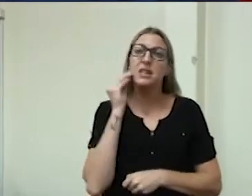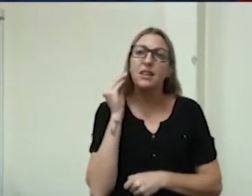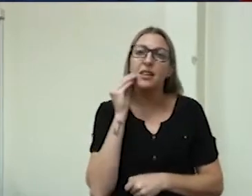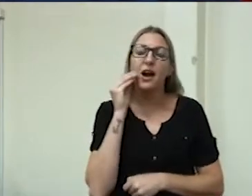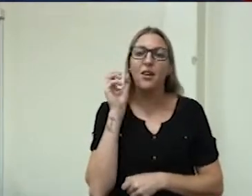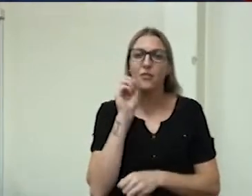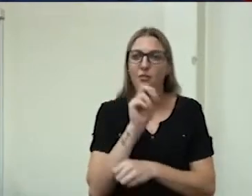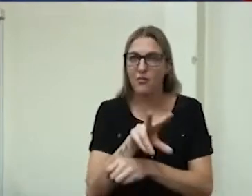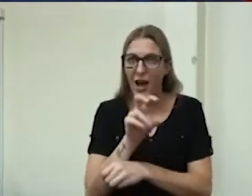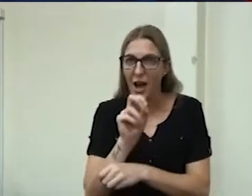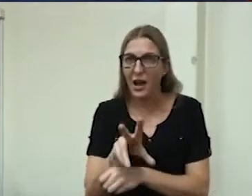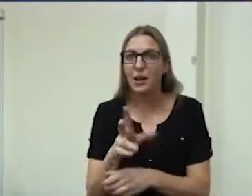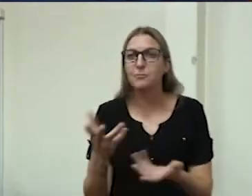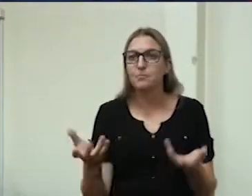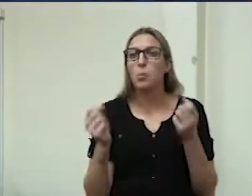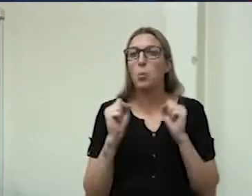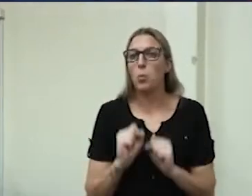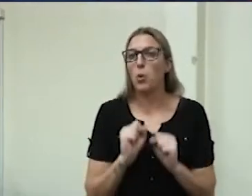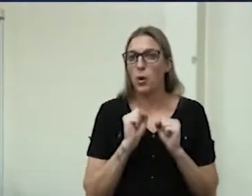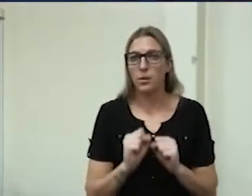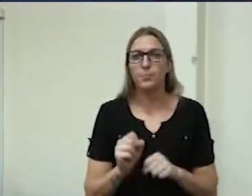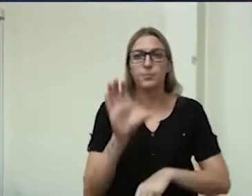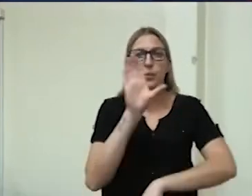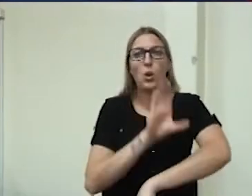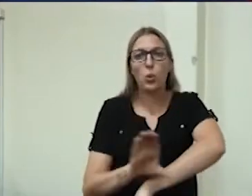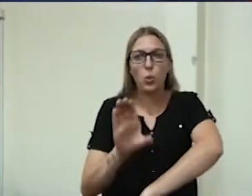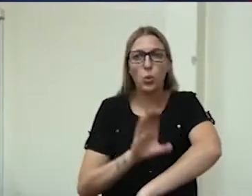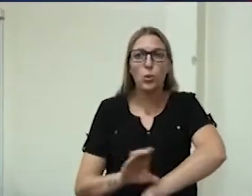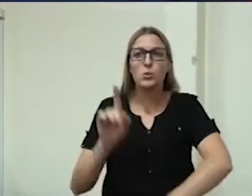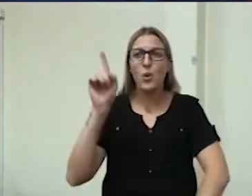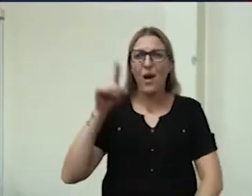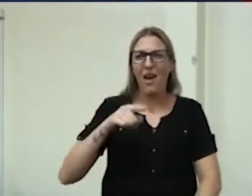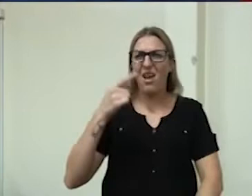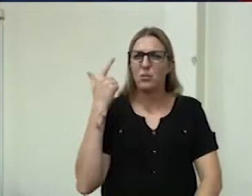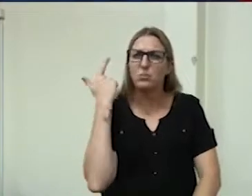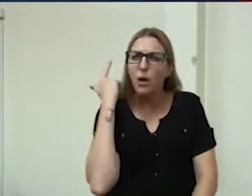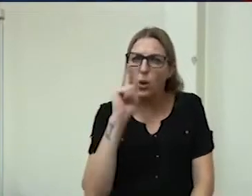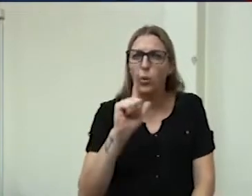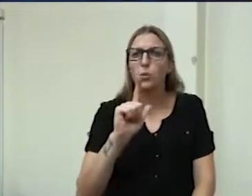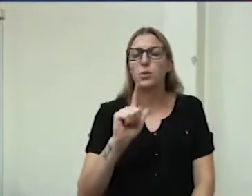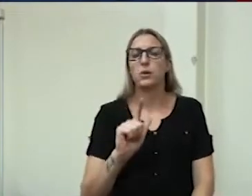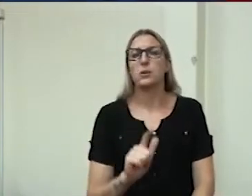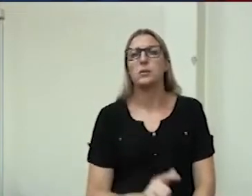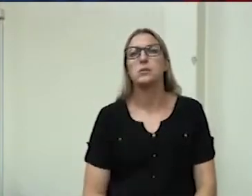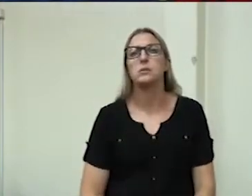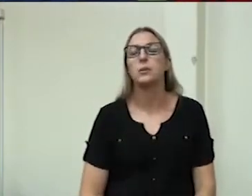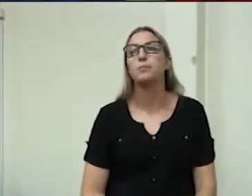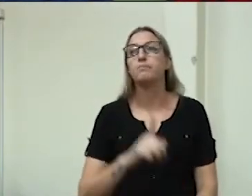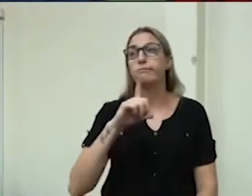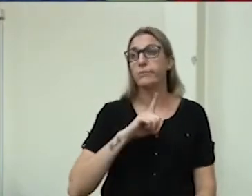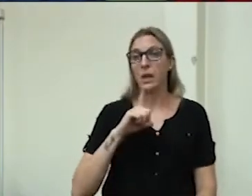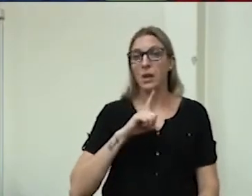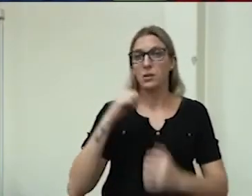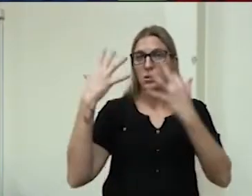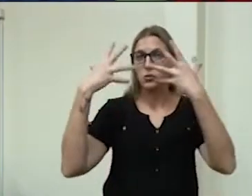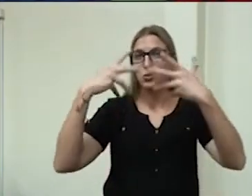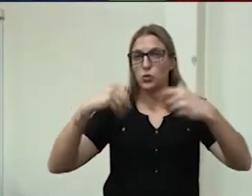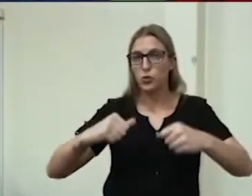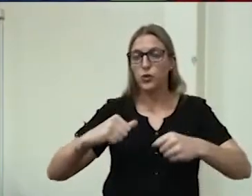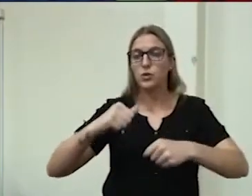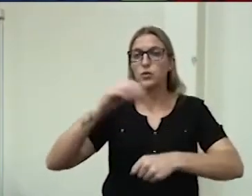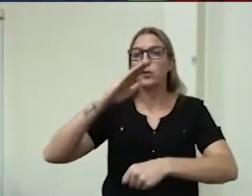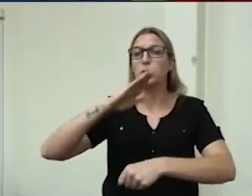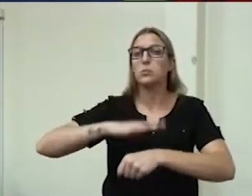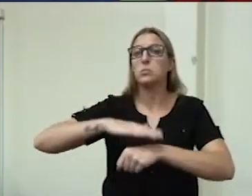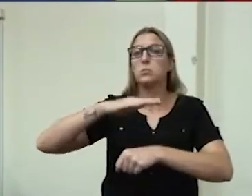uma conquista. E aqui só uma referência sobre a questão que na justificativa fala do Mais Médicos, né? Tomara,